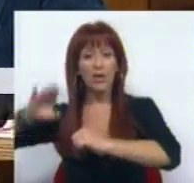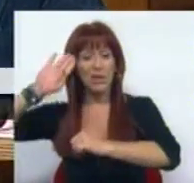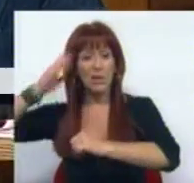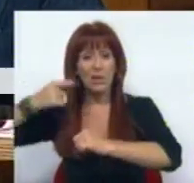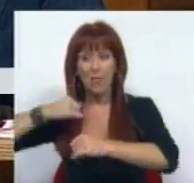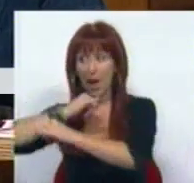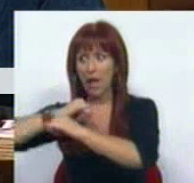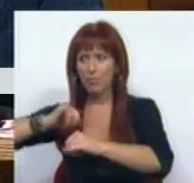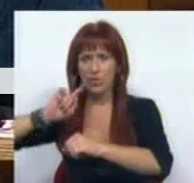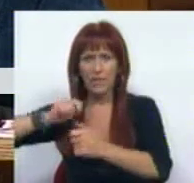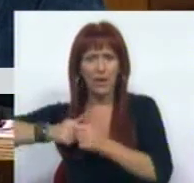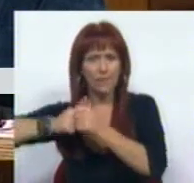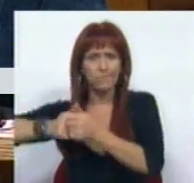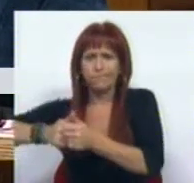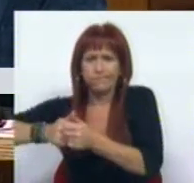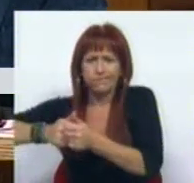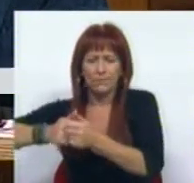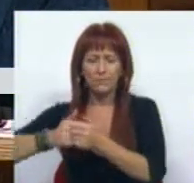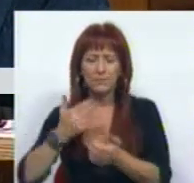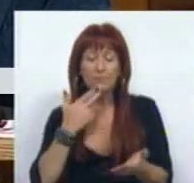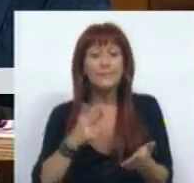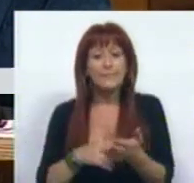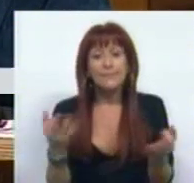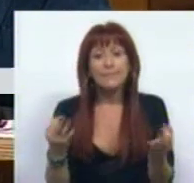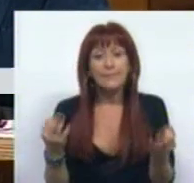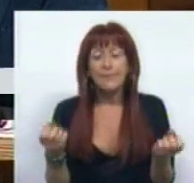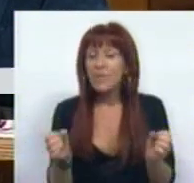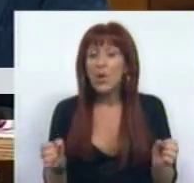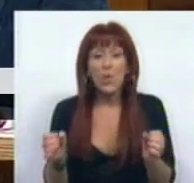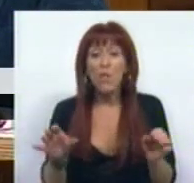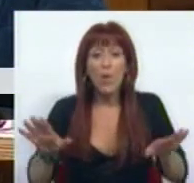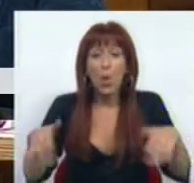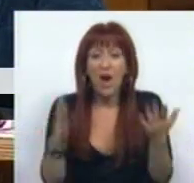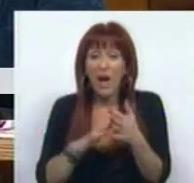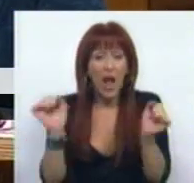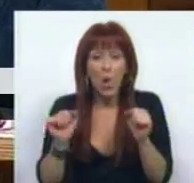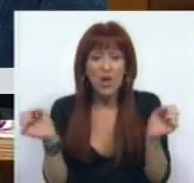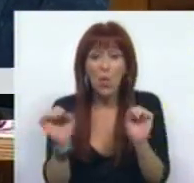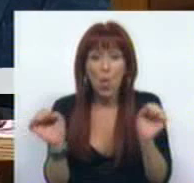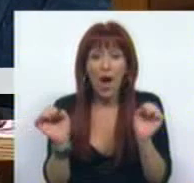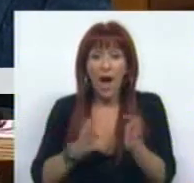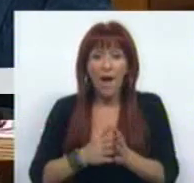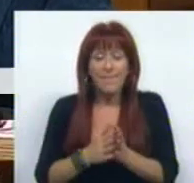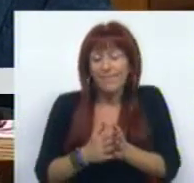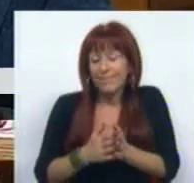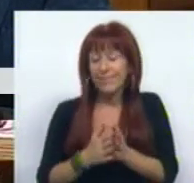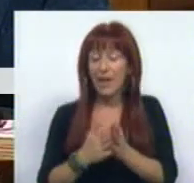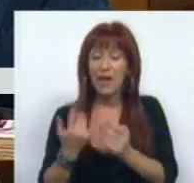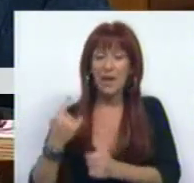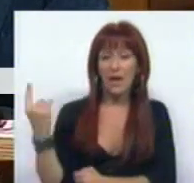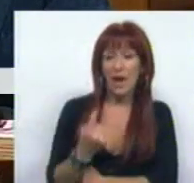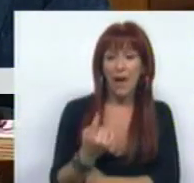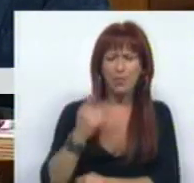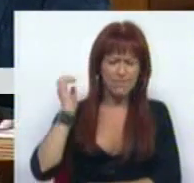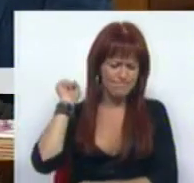ser impossível de cumprir. Na verdade, não houve qualquer acordo, mas a